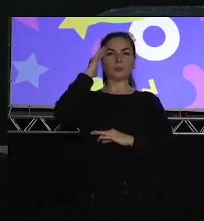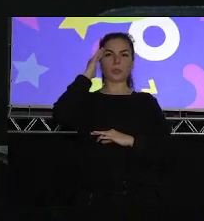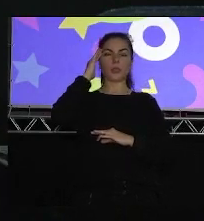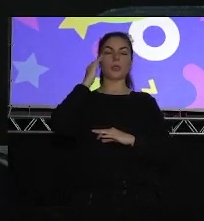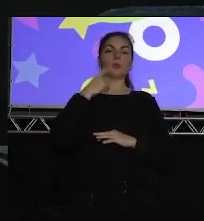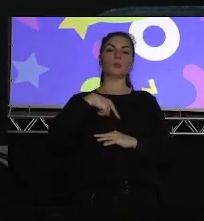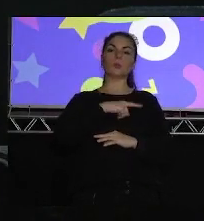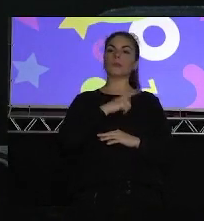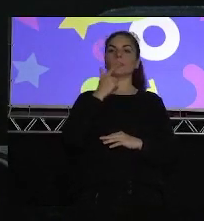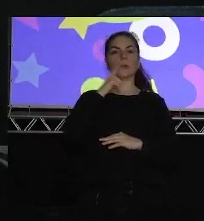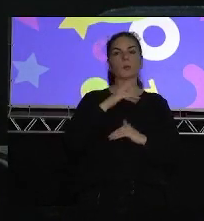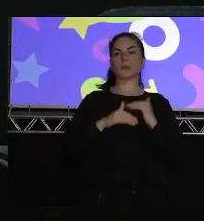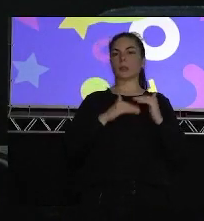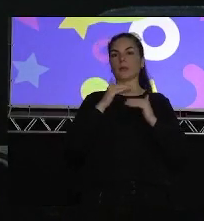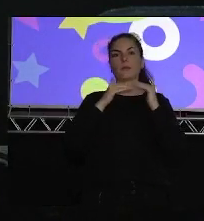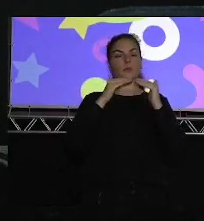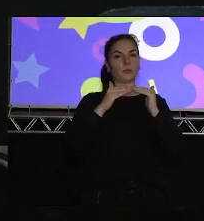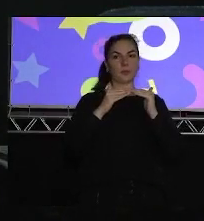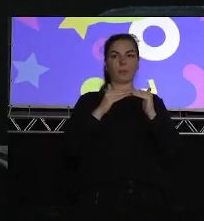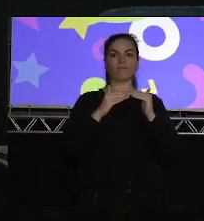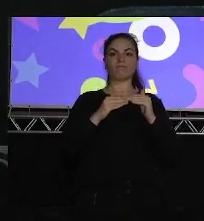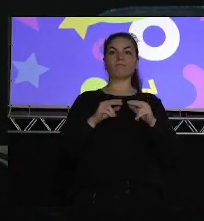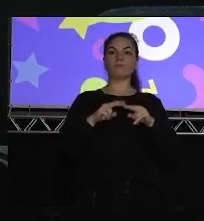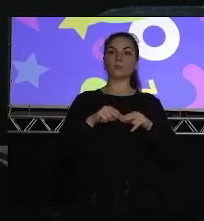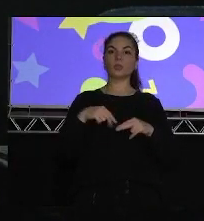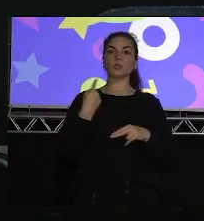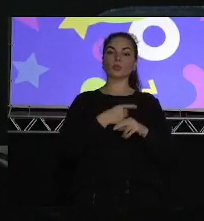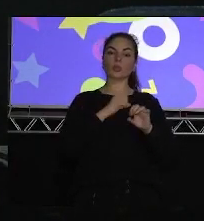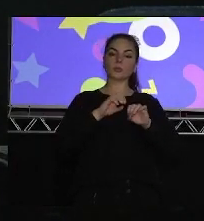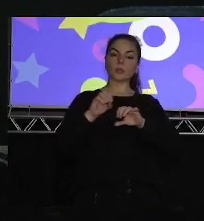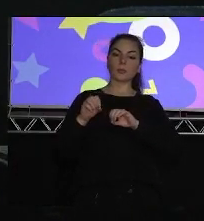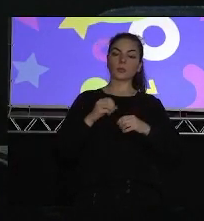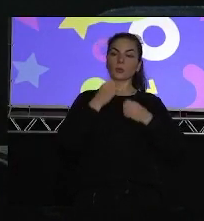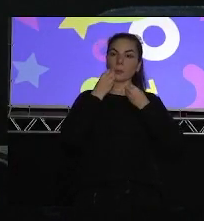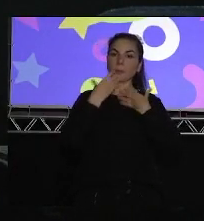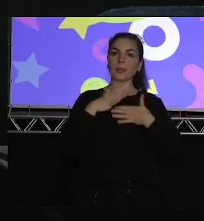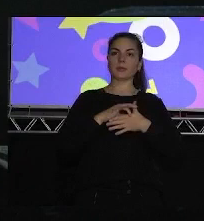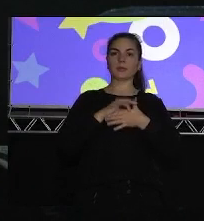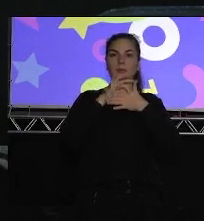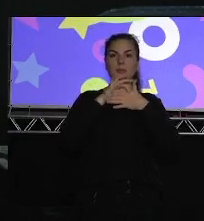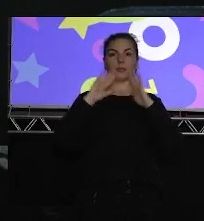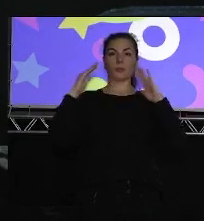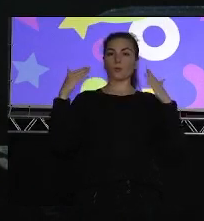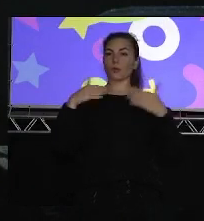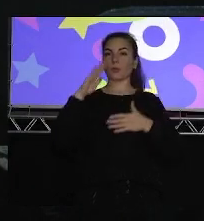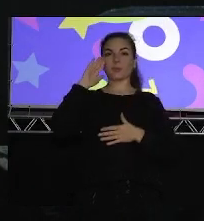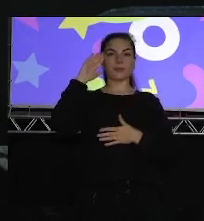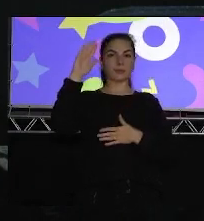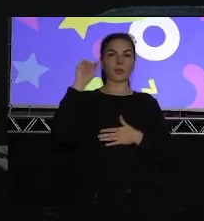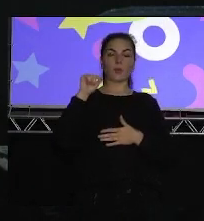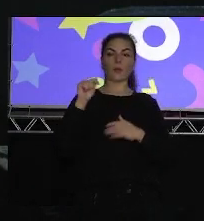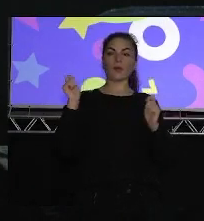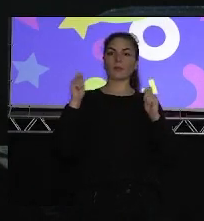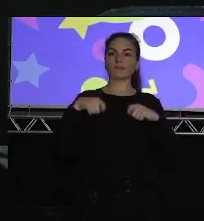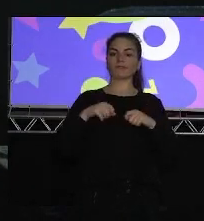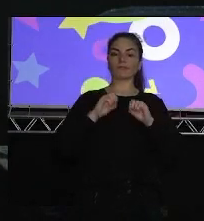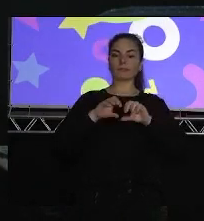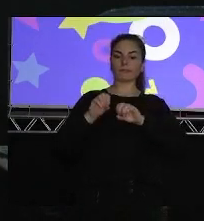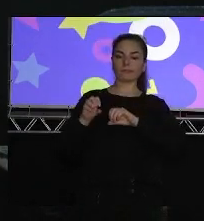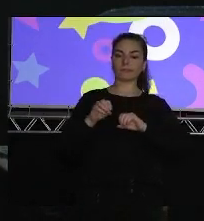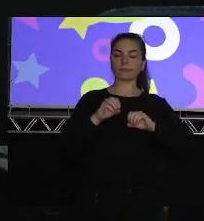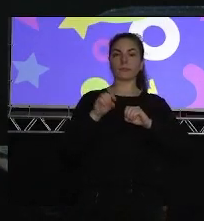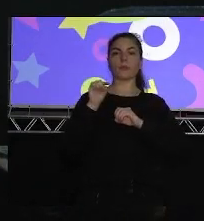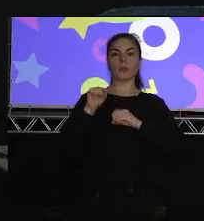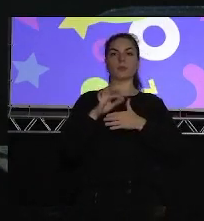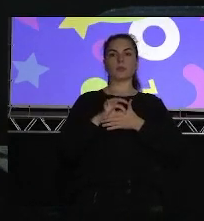a gente não avança. E aí a gente capacitou muito bem esses líderes. O foco principal era capacitar esses líderes. E eles